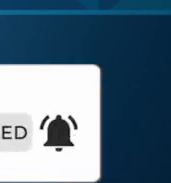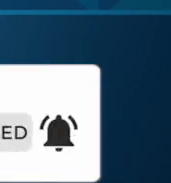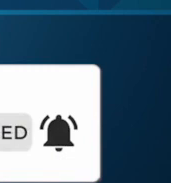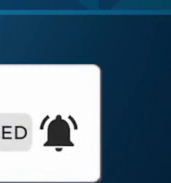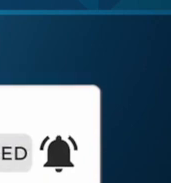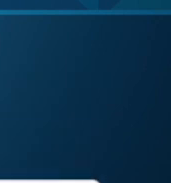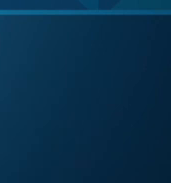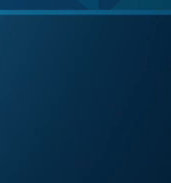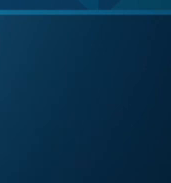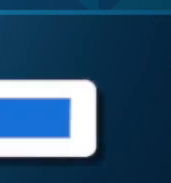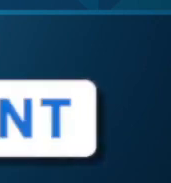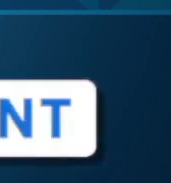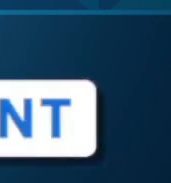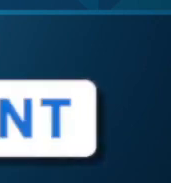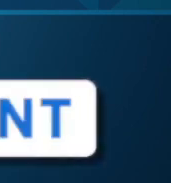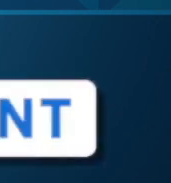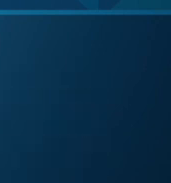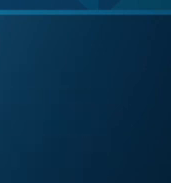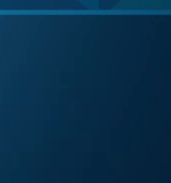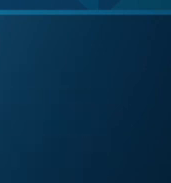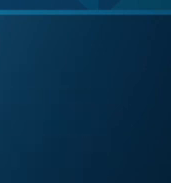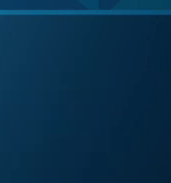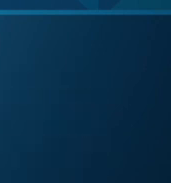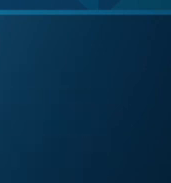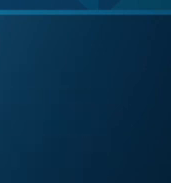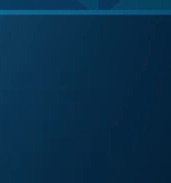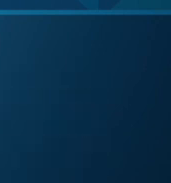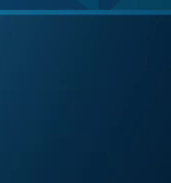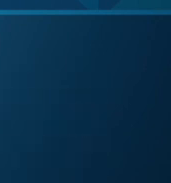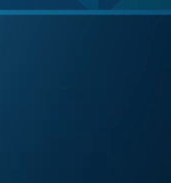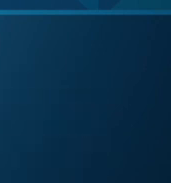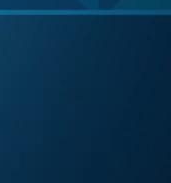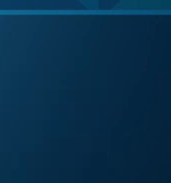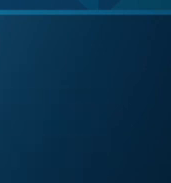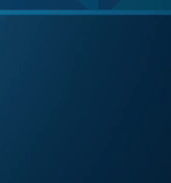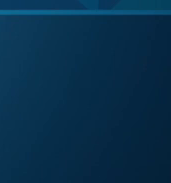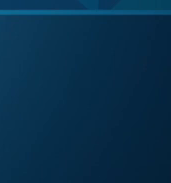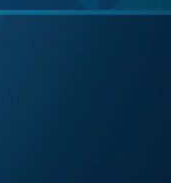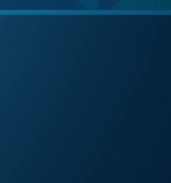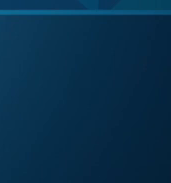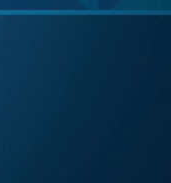botão notificação. Fo comentário no fahetutang ba media social siraseluk.